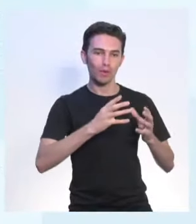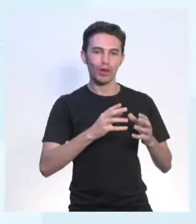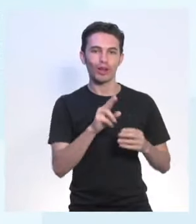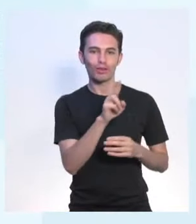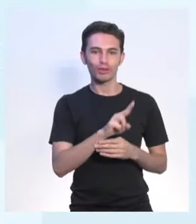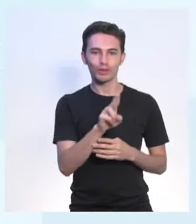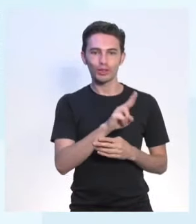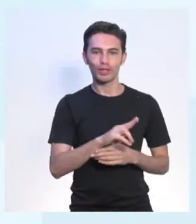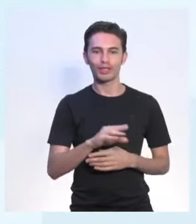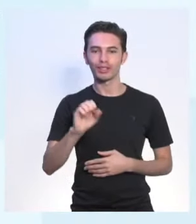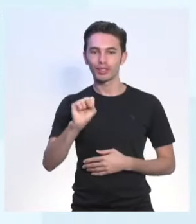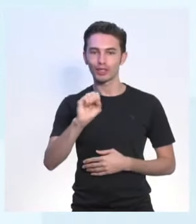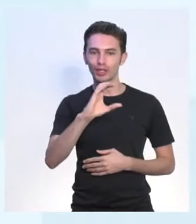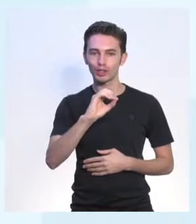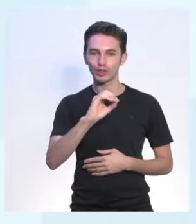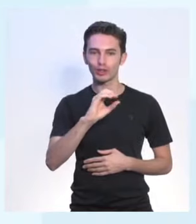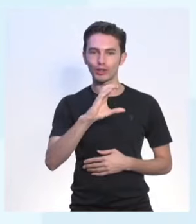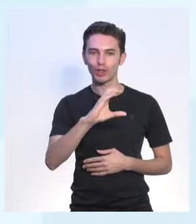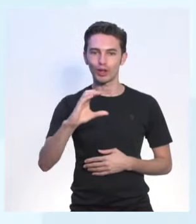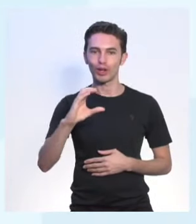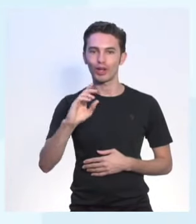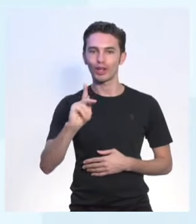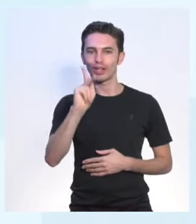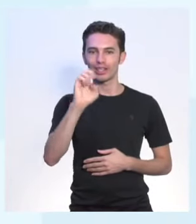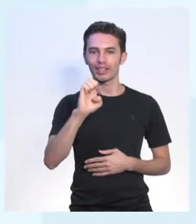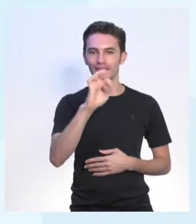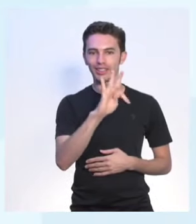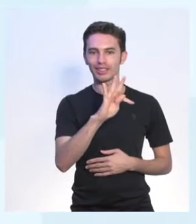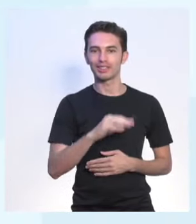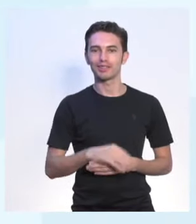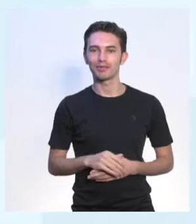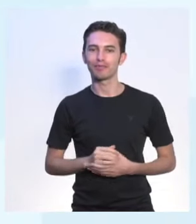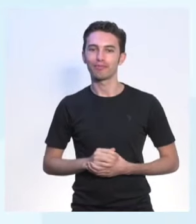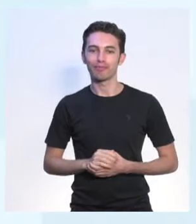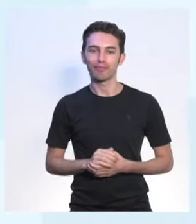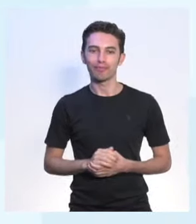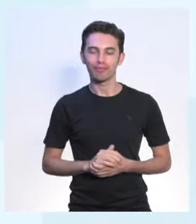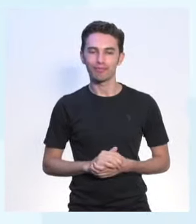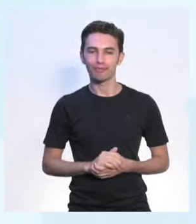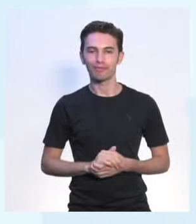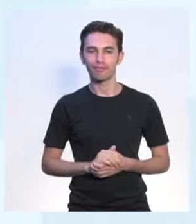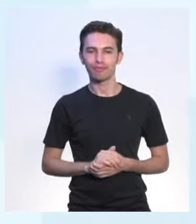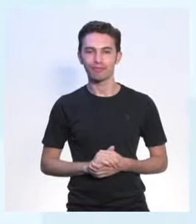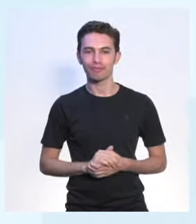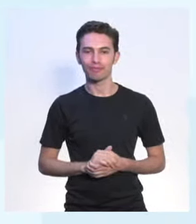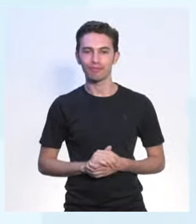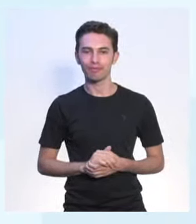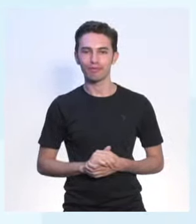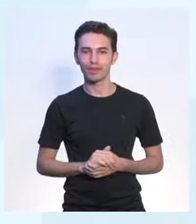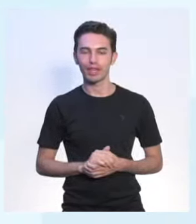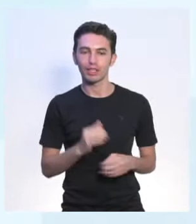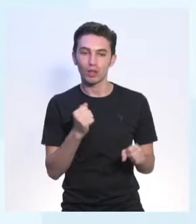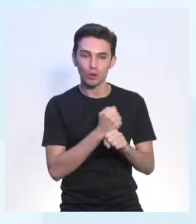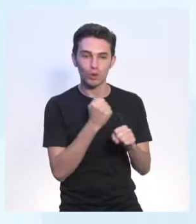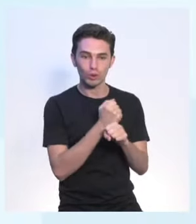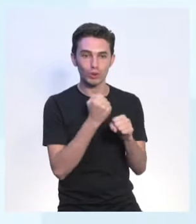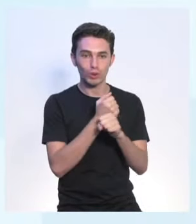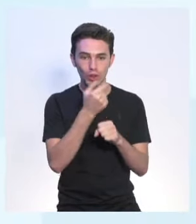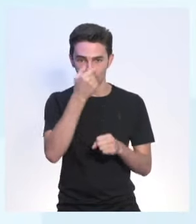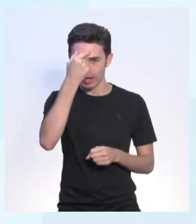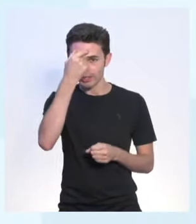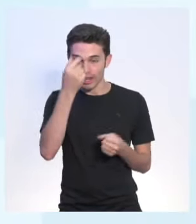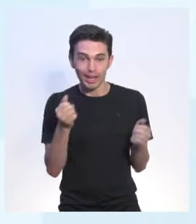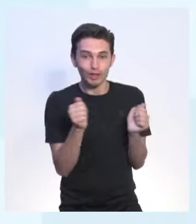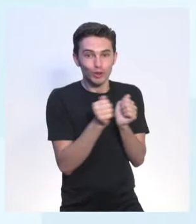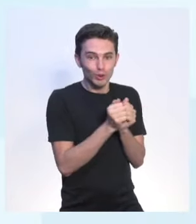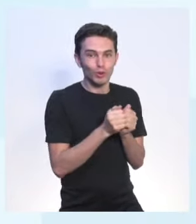funciona. E nós também, né, Ed, built ideas together with our chatmates. Construímos ideias juntos com nossos colegas de chat.